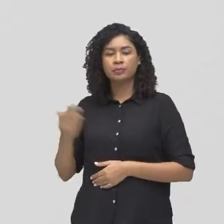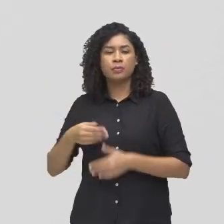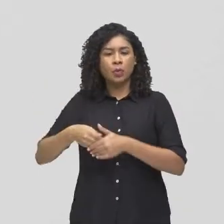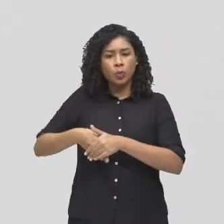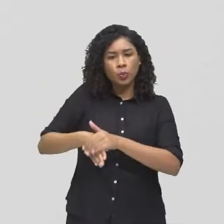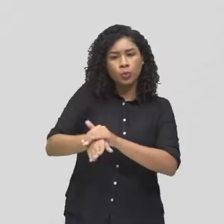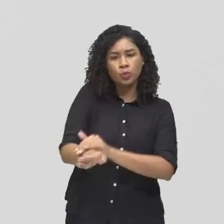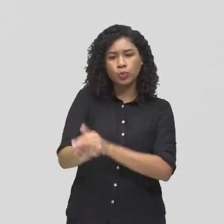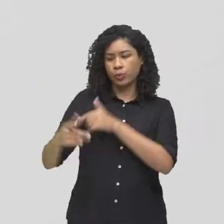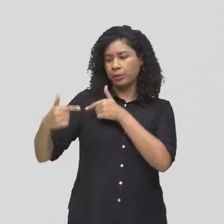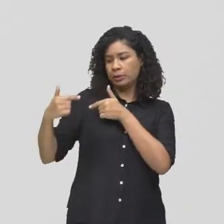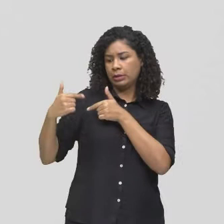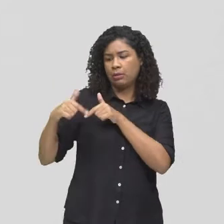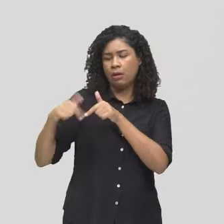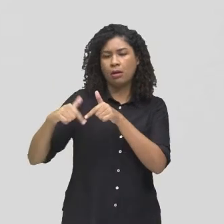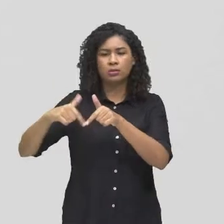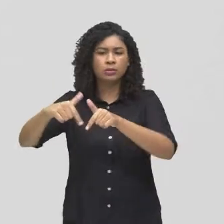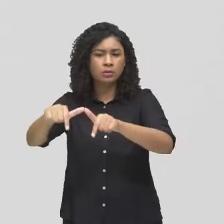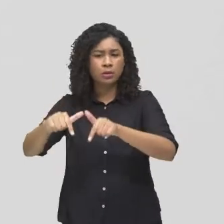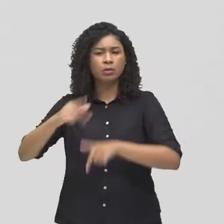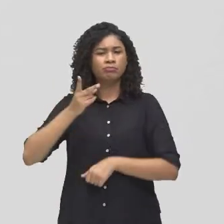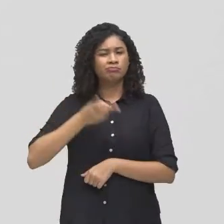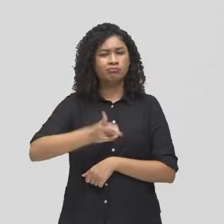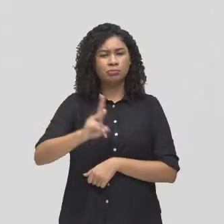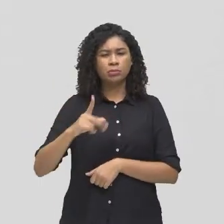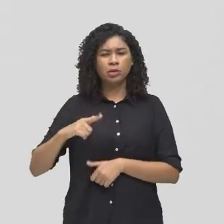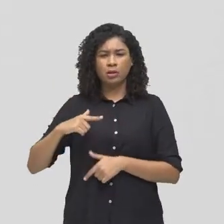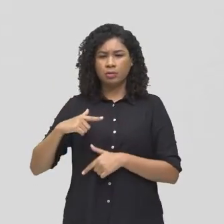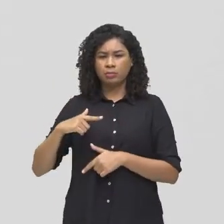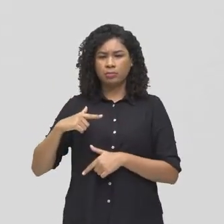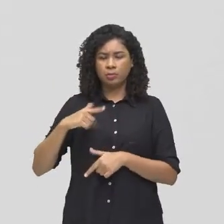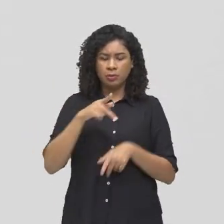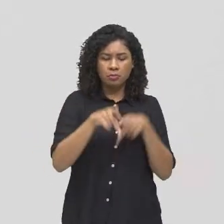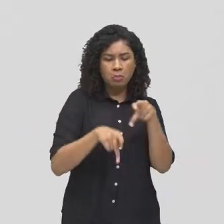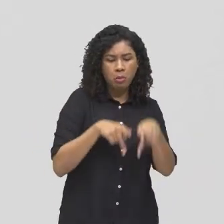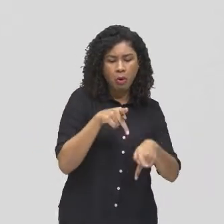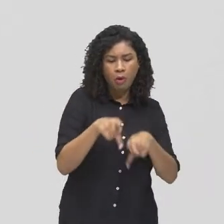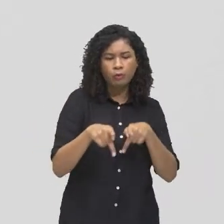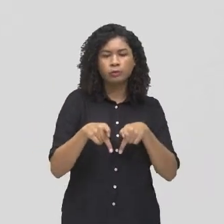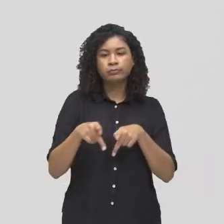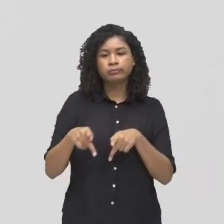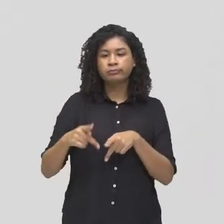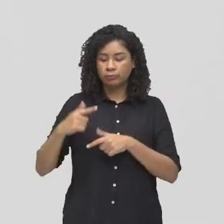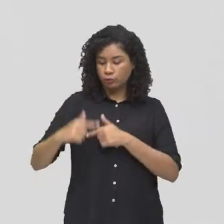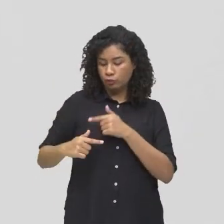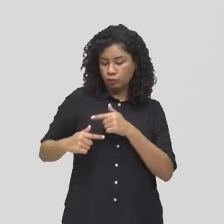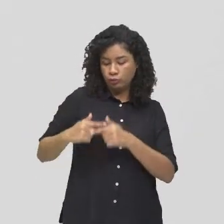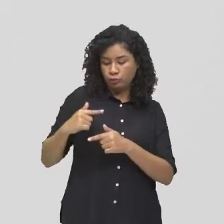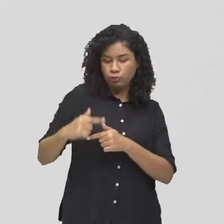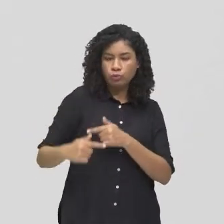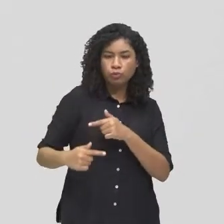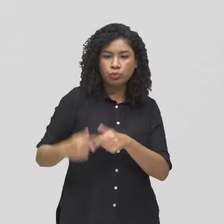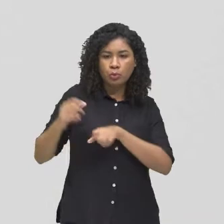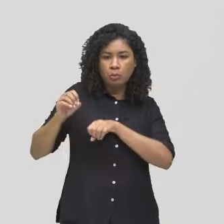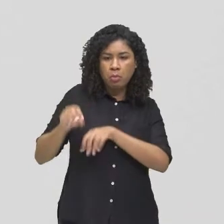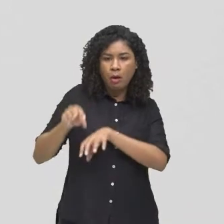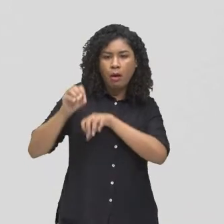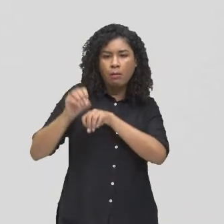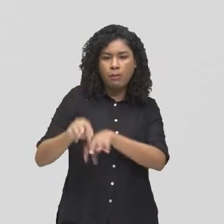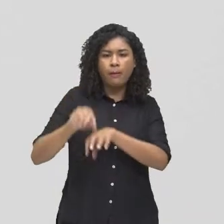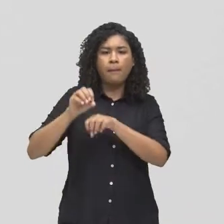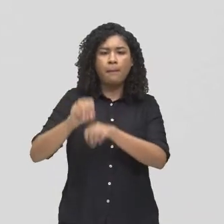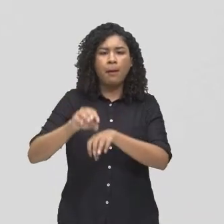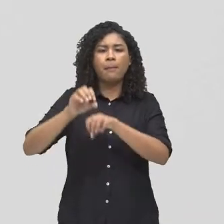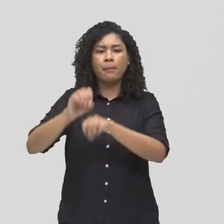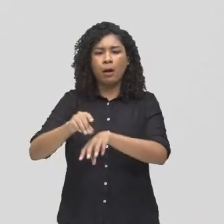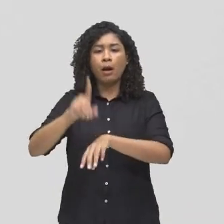tradições que vão sendo transmitidas de um povo para o outro, né? Que vão ser, na verdade, um signo, que vão ser uma